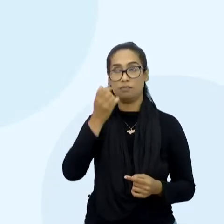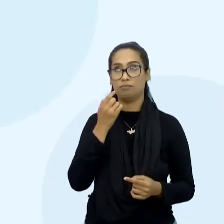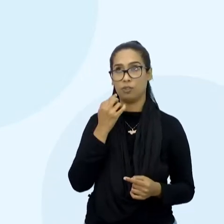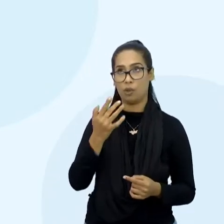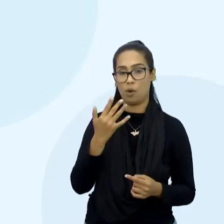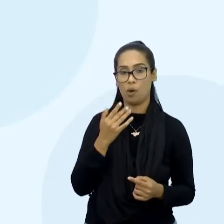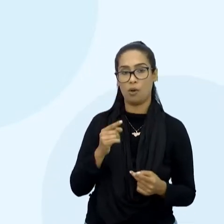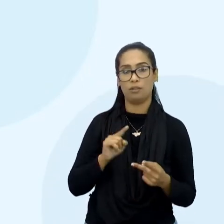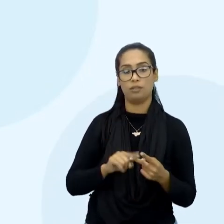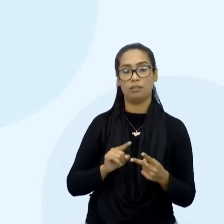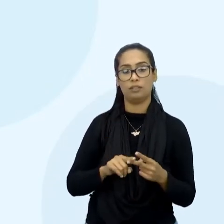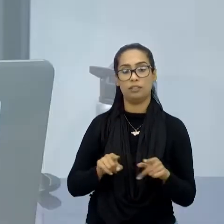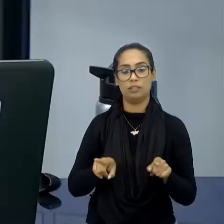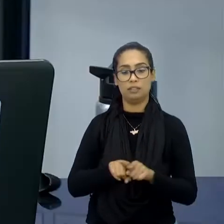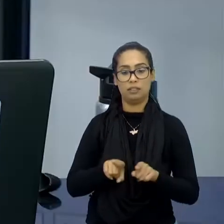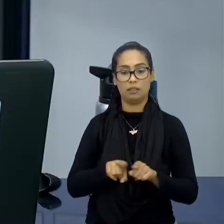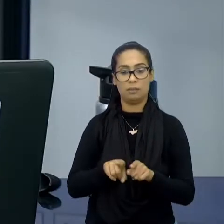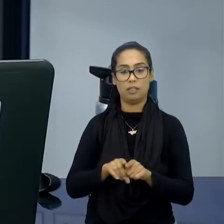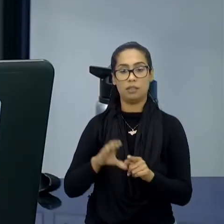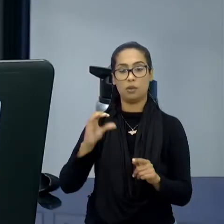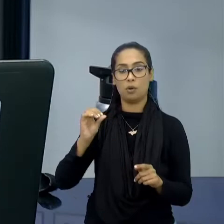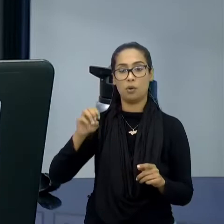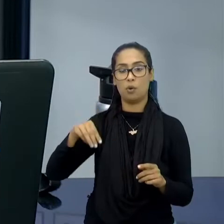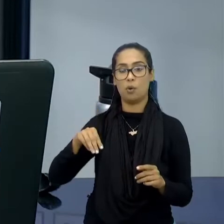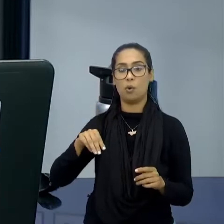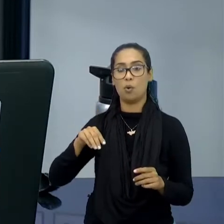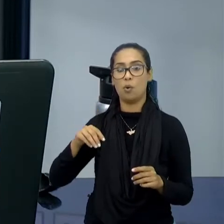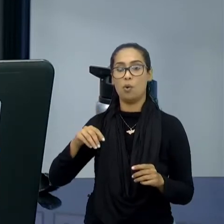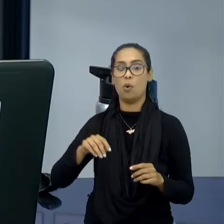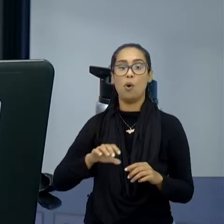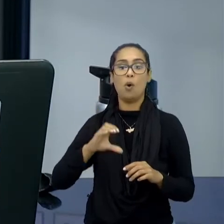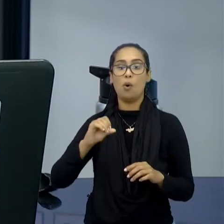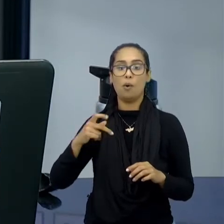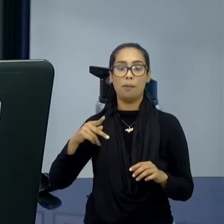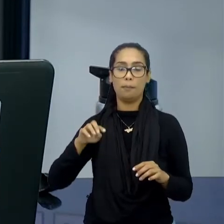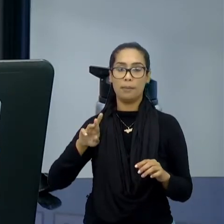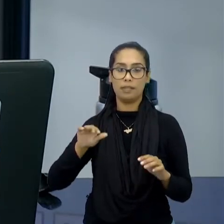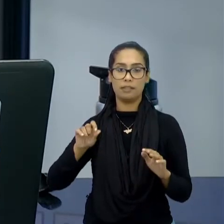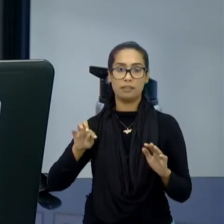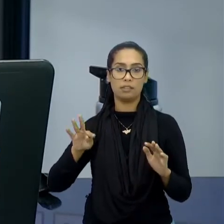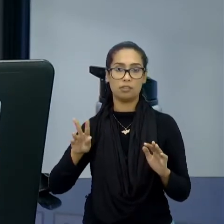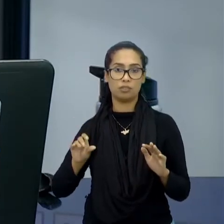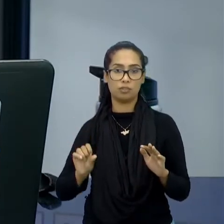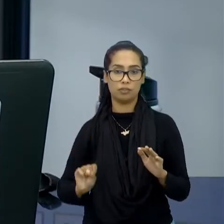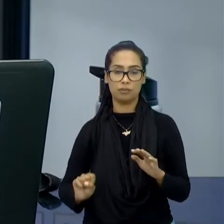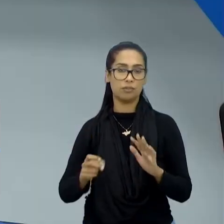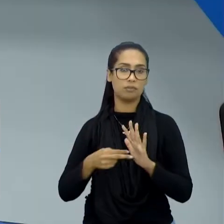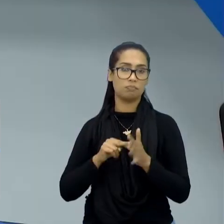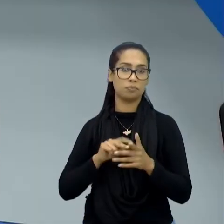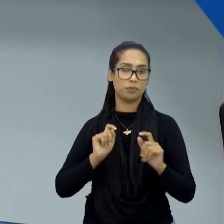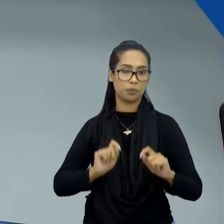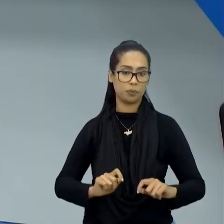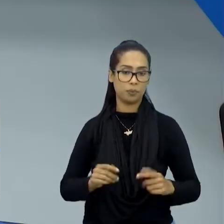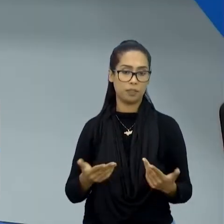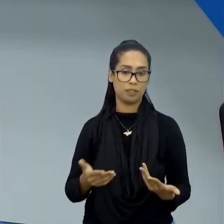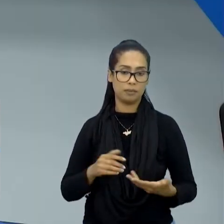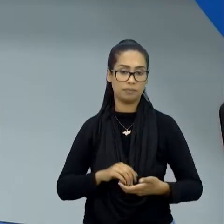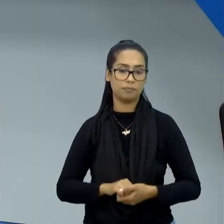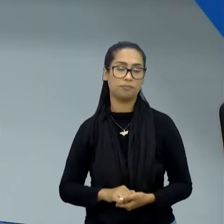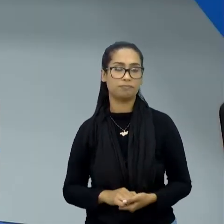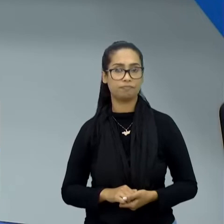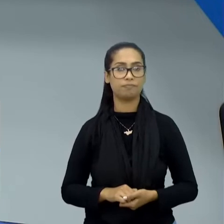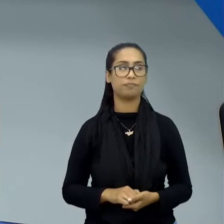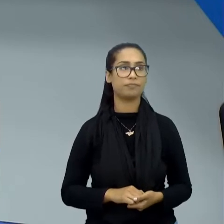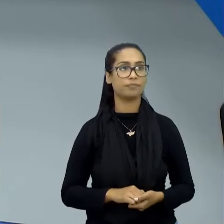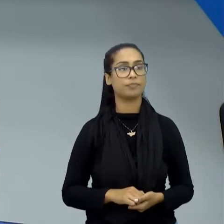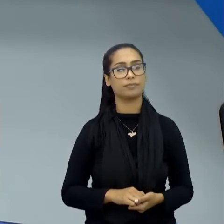gente fala, professor Alcides, em saber operativo, o que vem na nossa cabeça? O que vem na nossa cabeça,